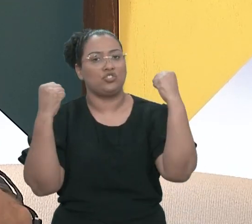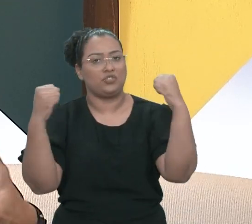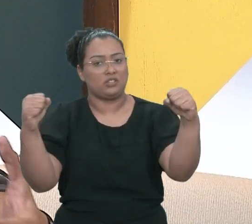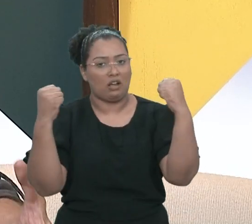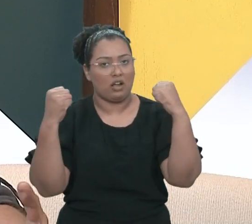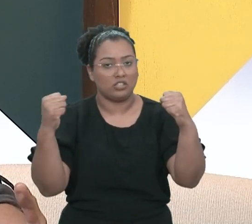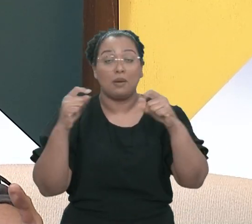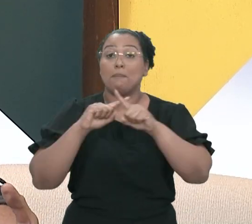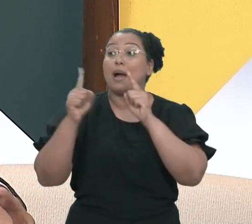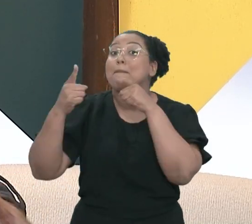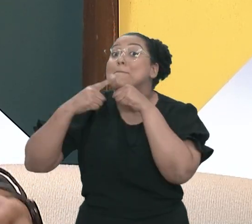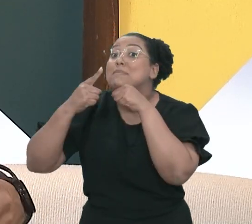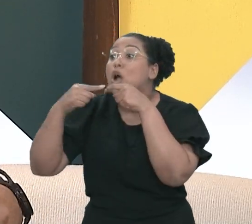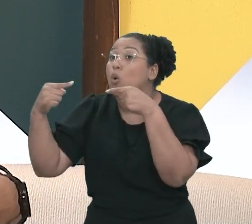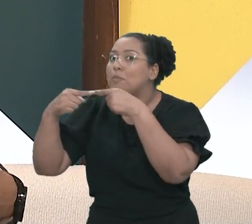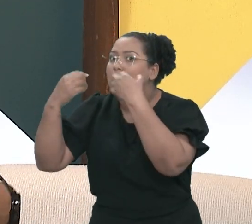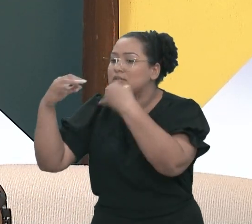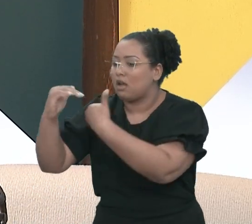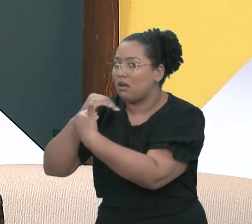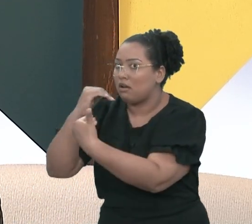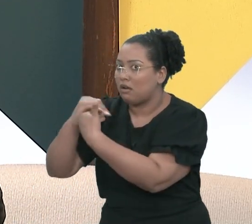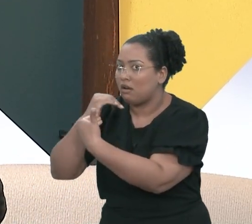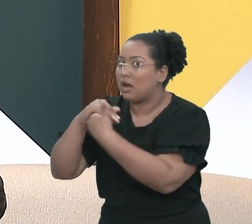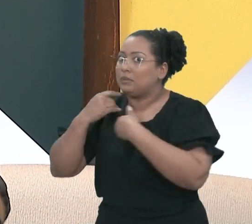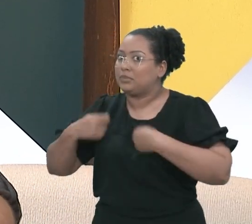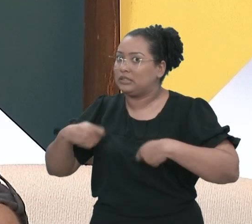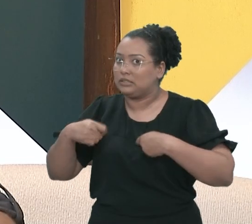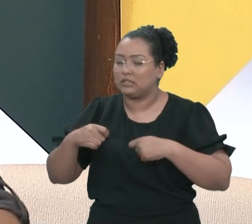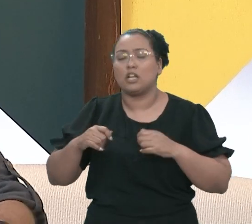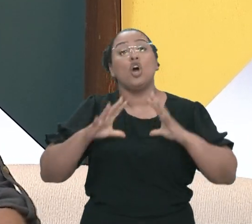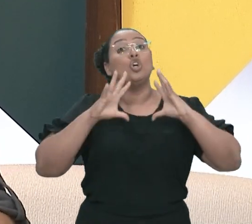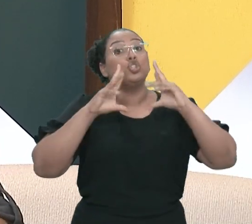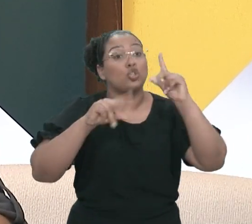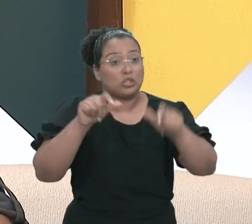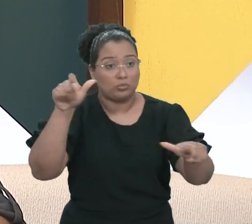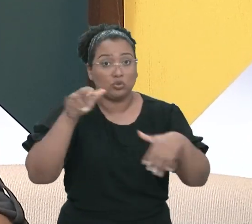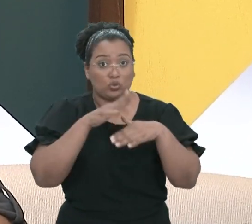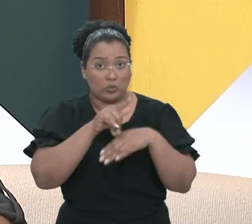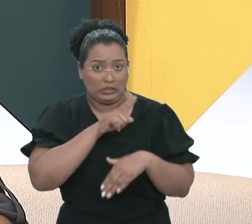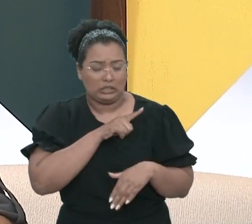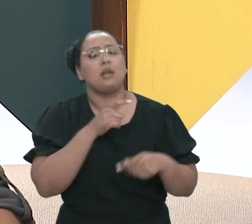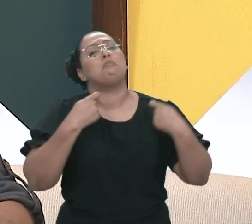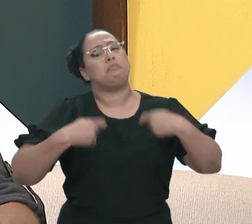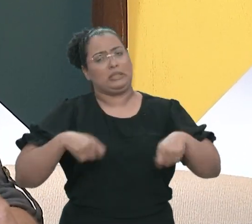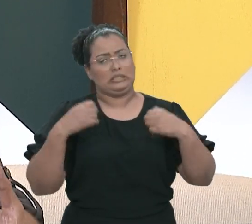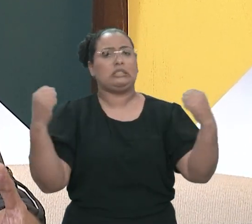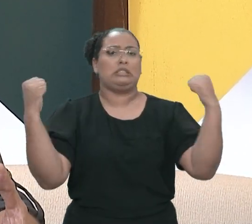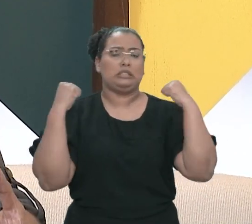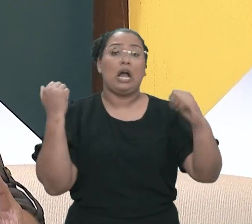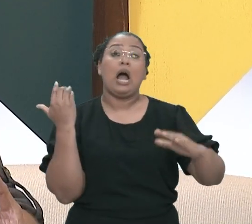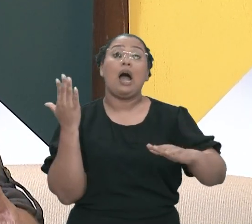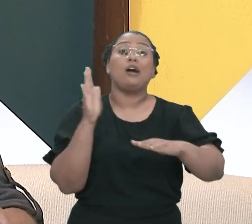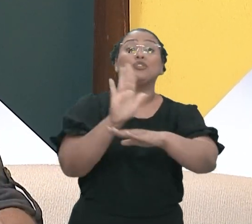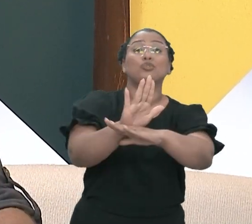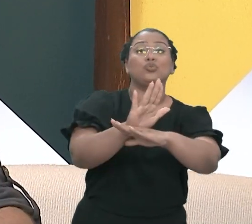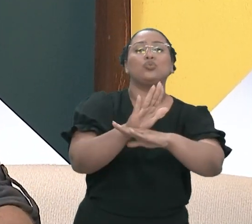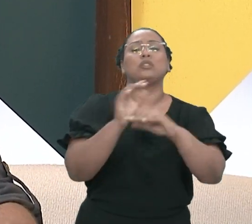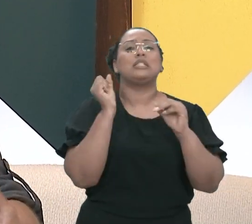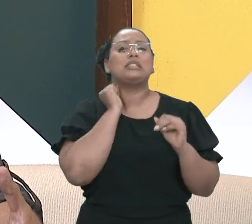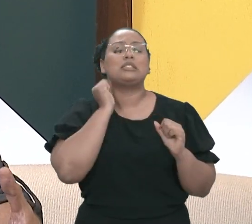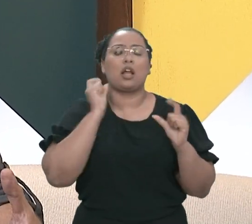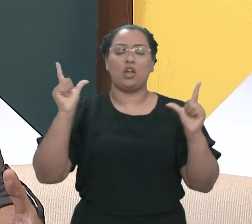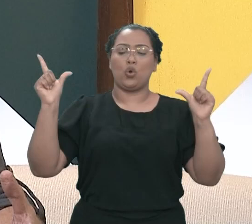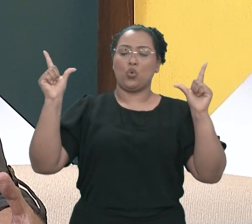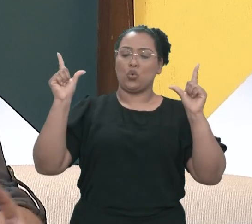sido recomendada pelo médico, e todo paciente com epilepsia pode fazer, né, atividade física. Isso melhora muito a questão do estresse,